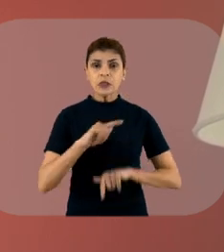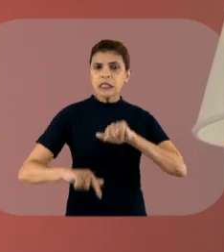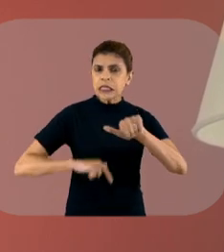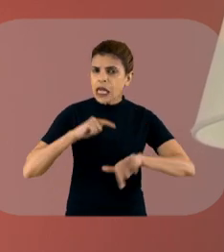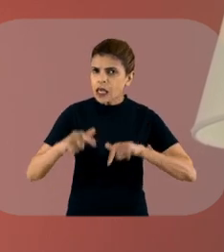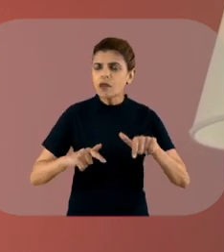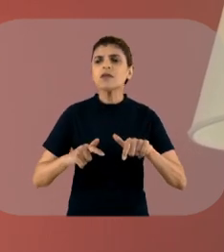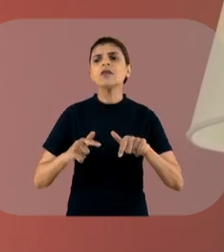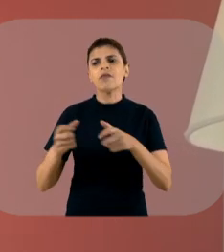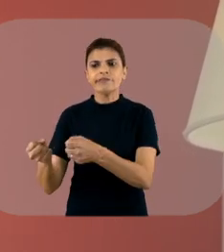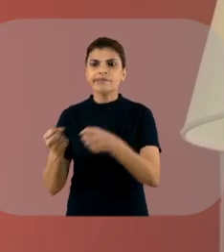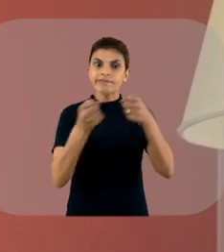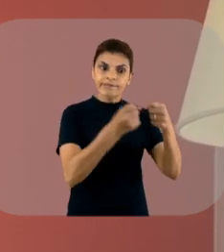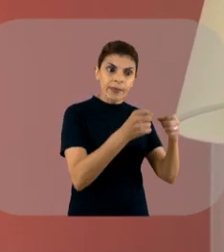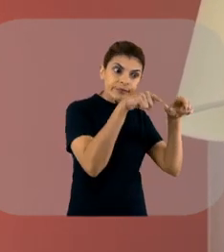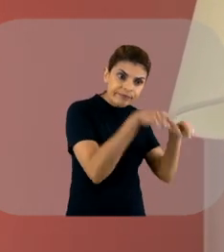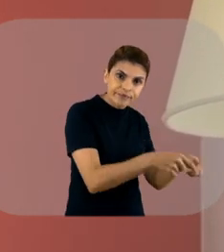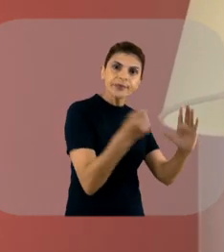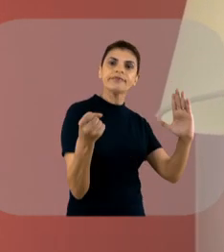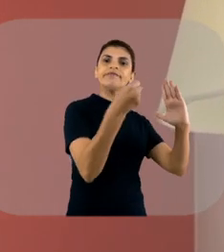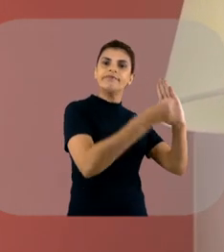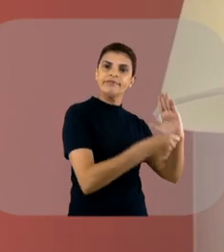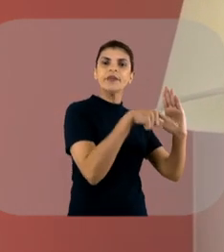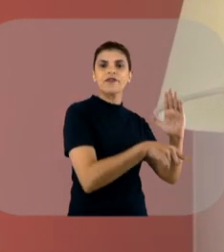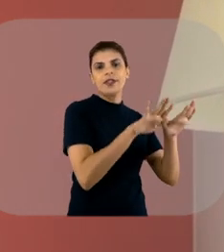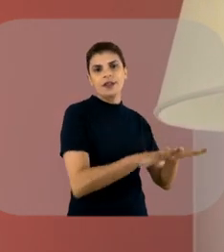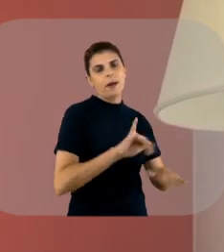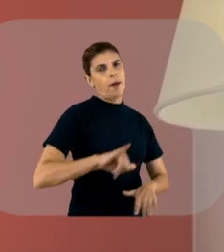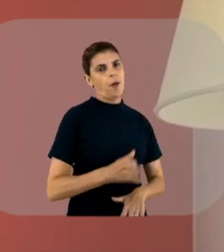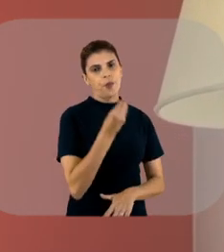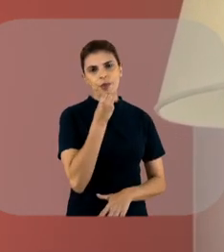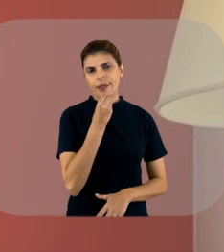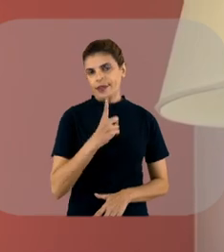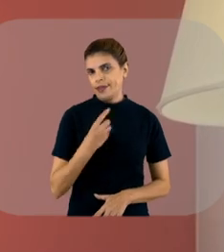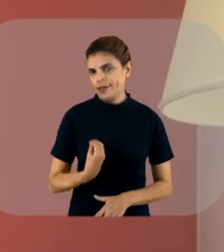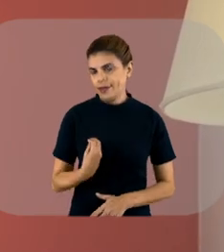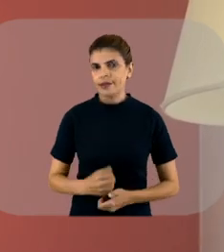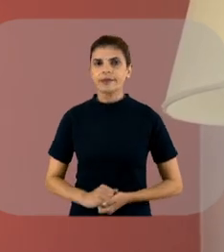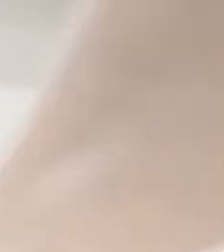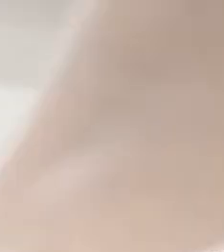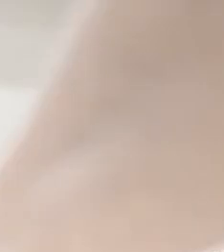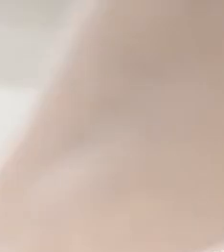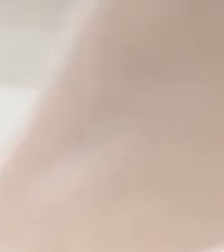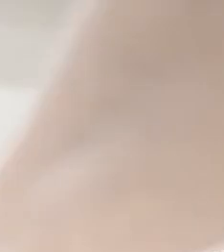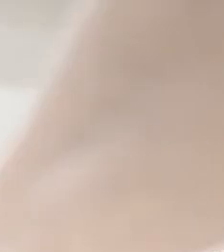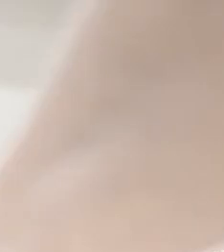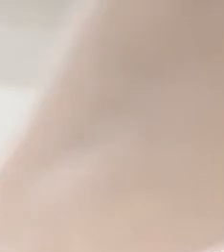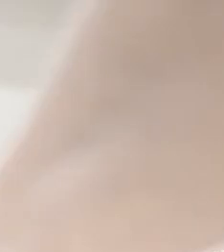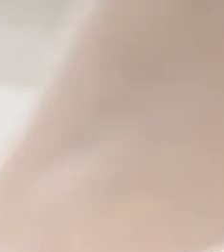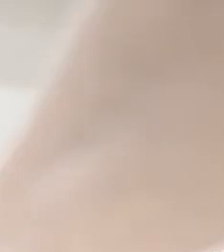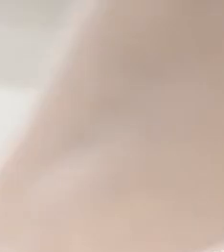de saúde é o conselho mais sensato e mais oportuno que todos nós temos que